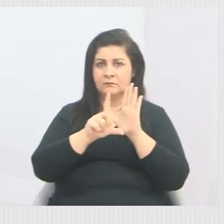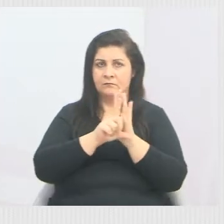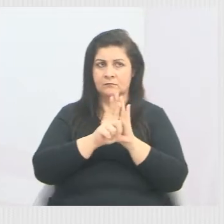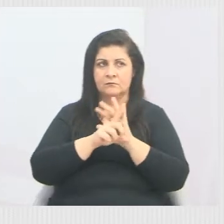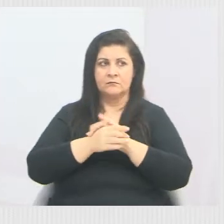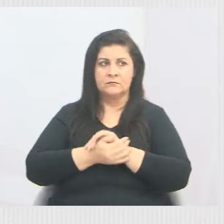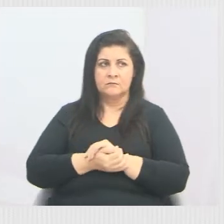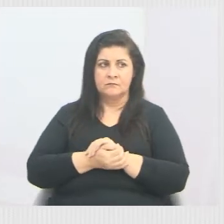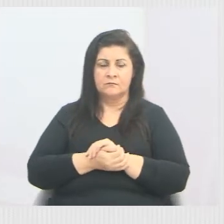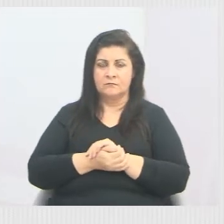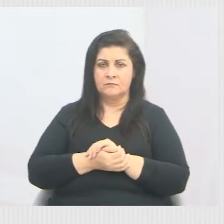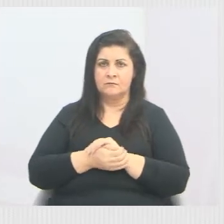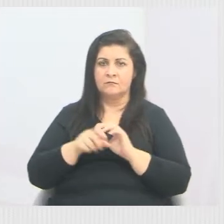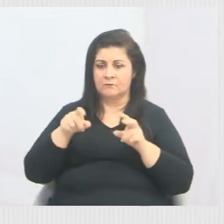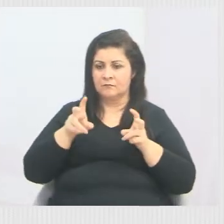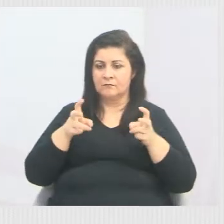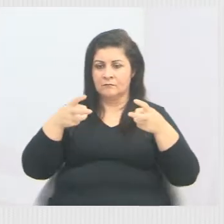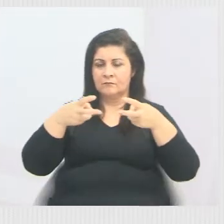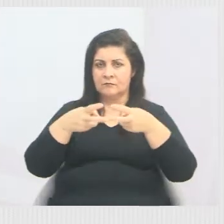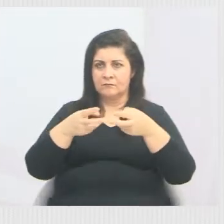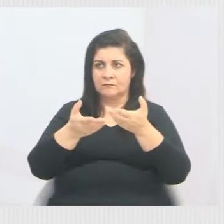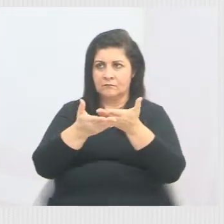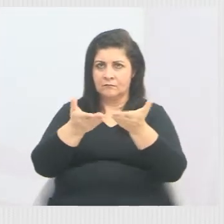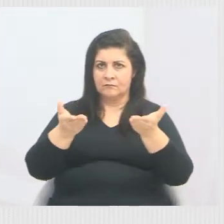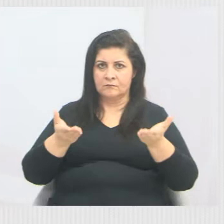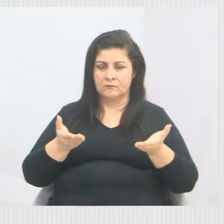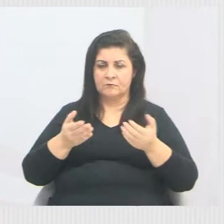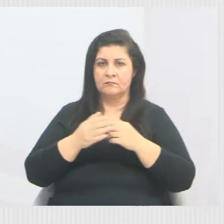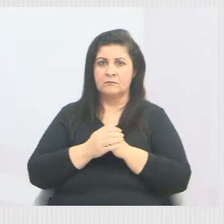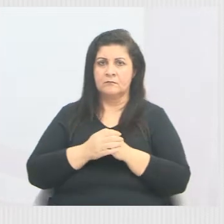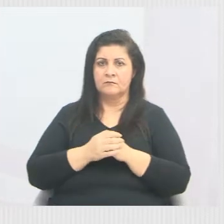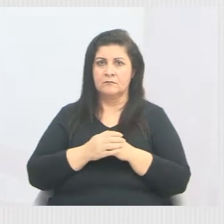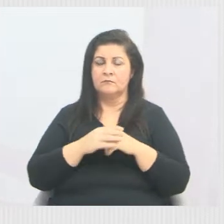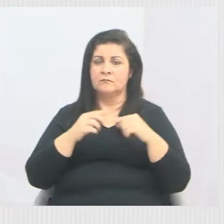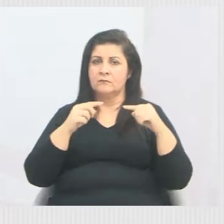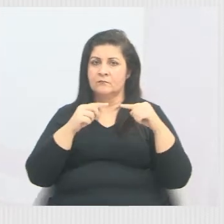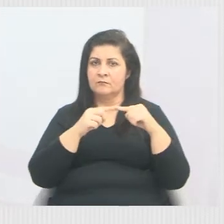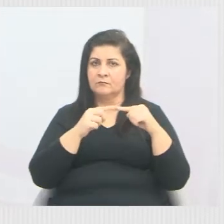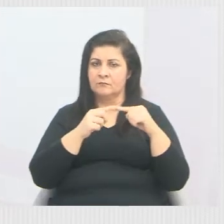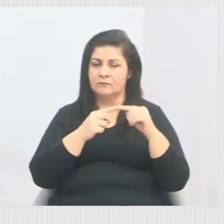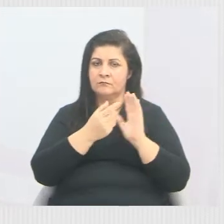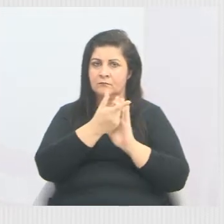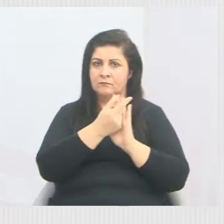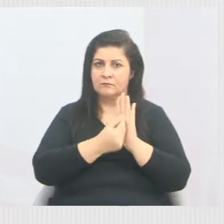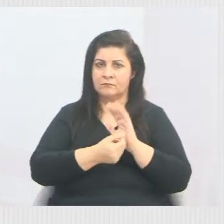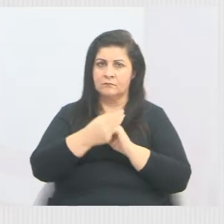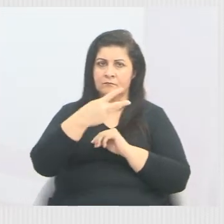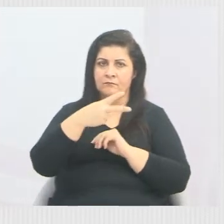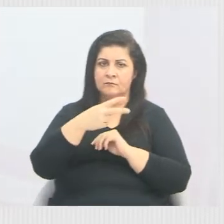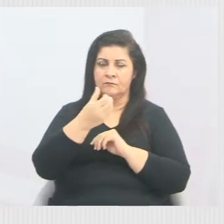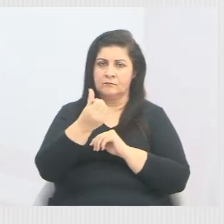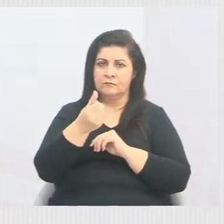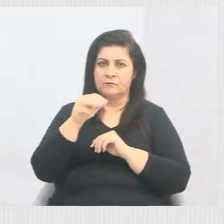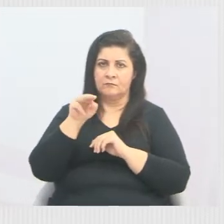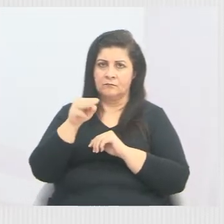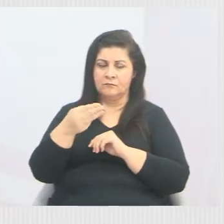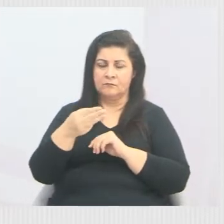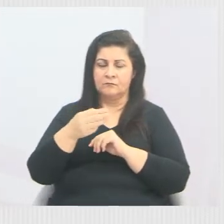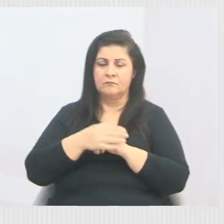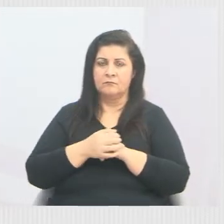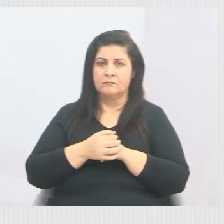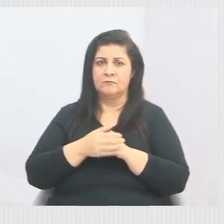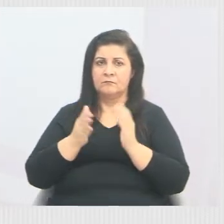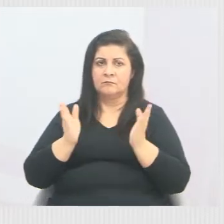Legislativo seria a Câmara aqui dos senhores, né? A meta orçada para vocês para o ano é de 26.500.000 e